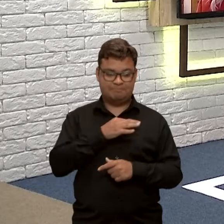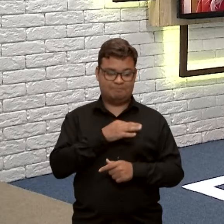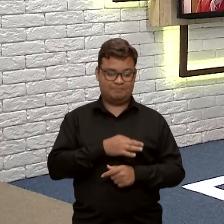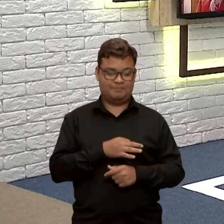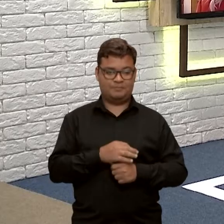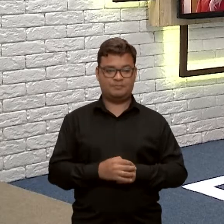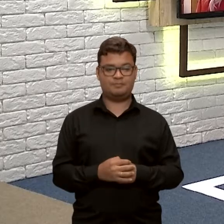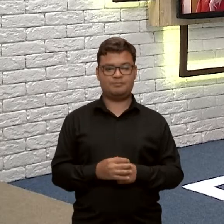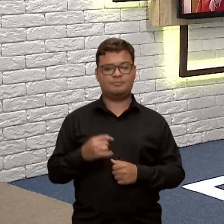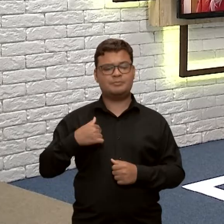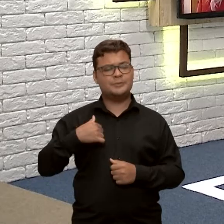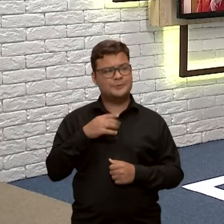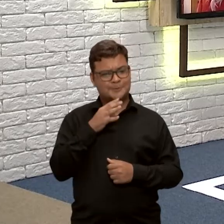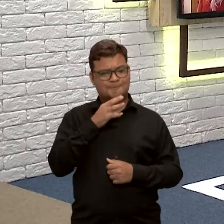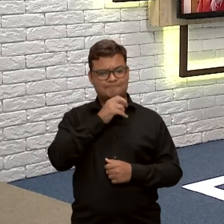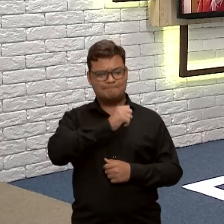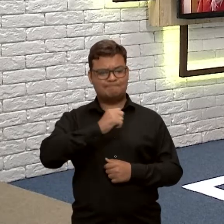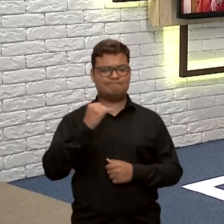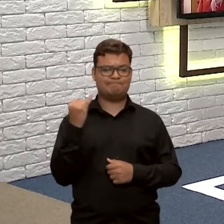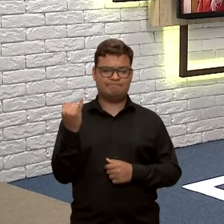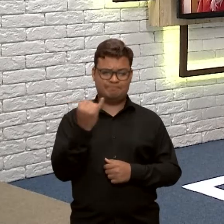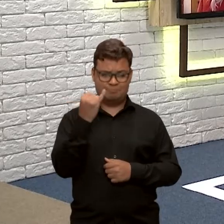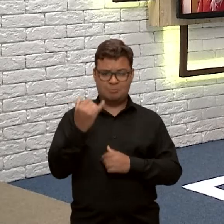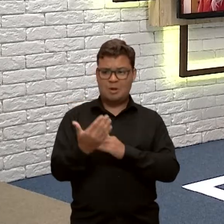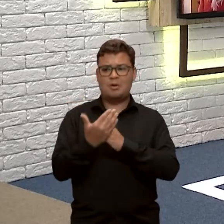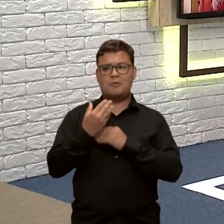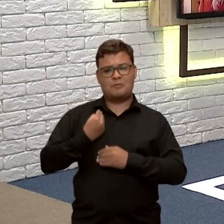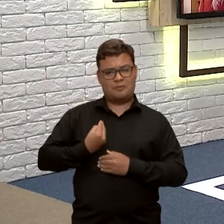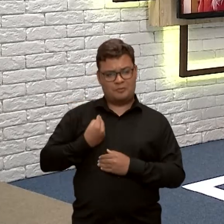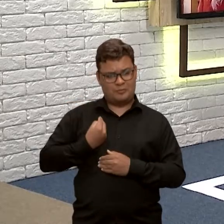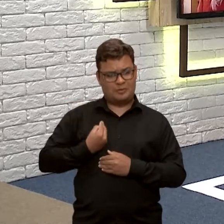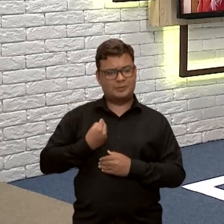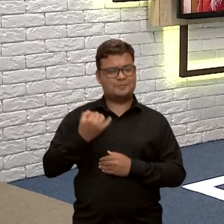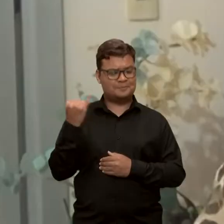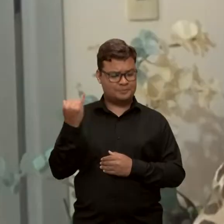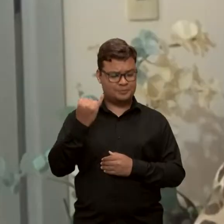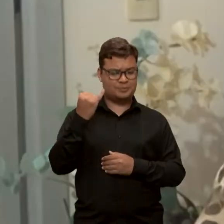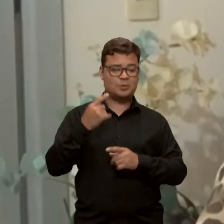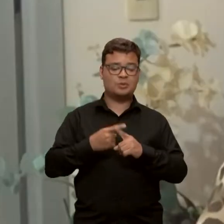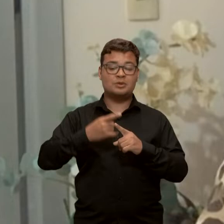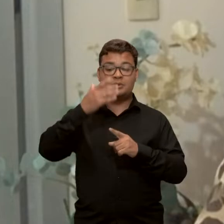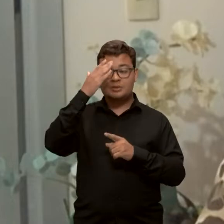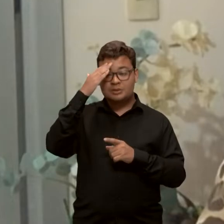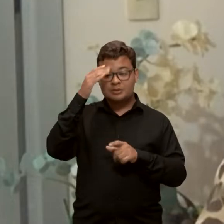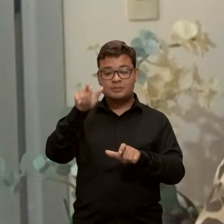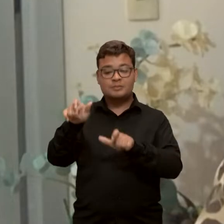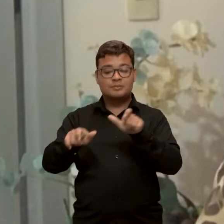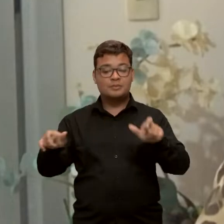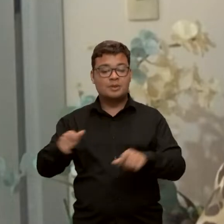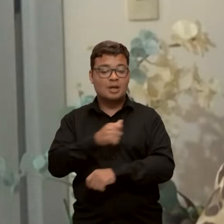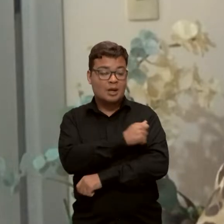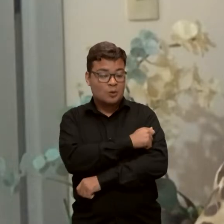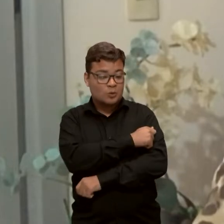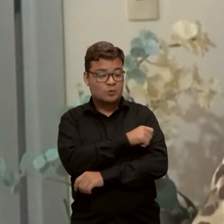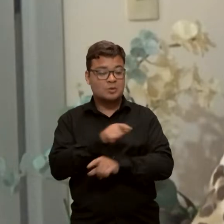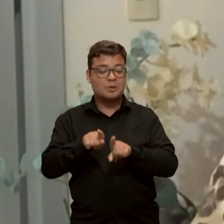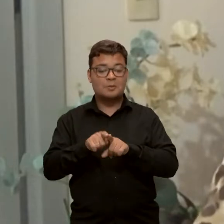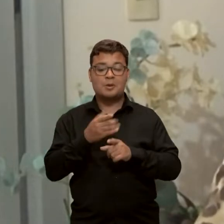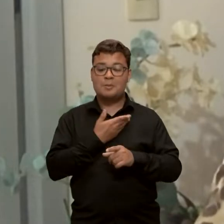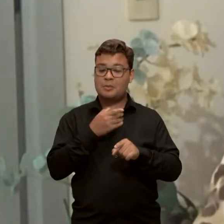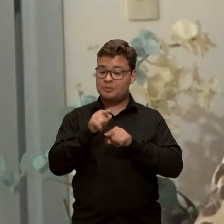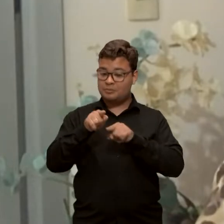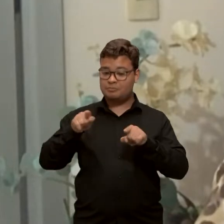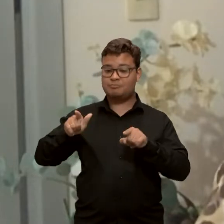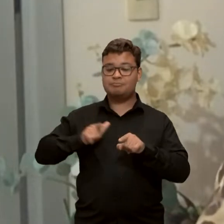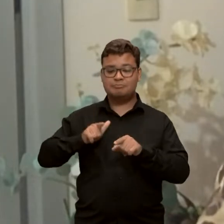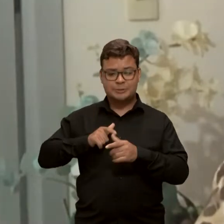uma coisa muito importante na minha vida, saber que meus alunos e alguns colegas tinham